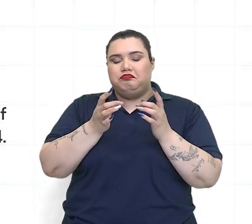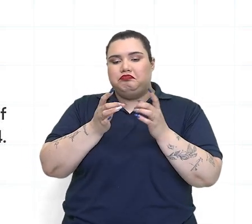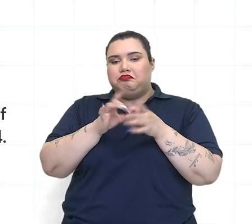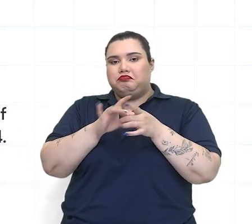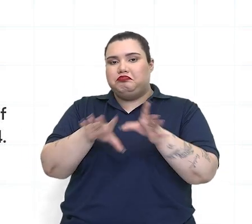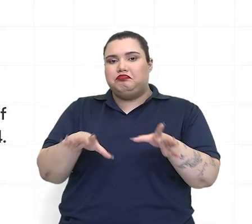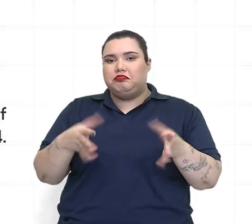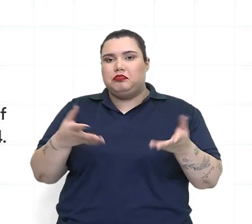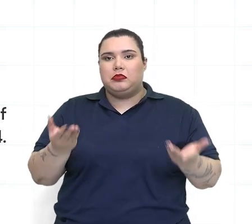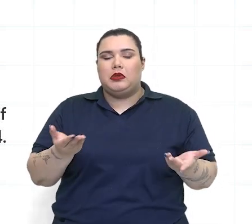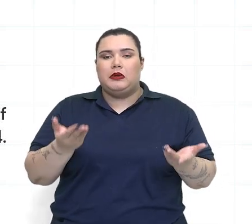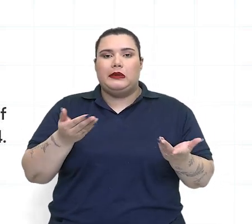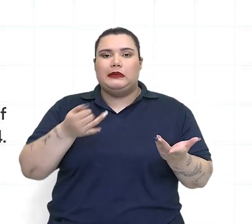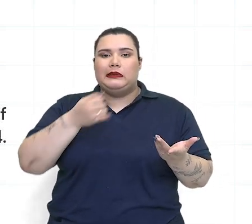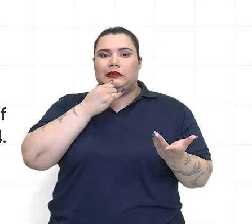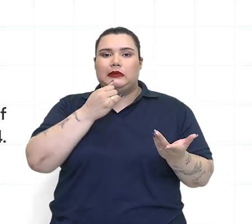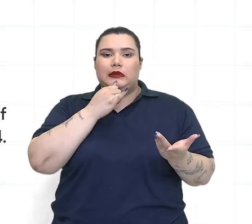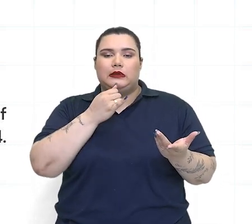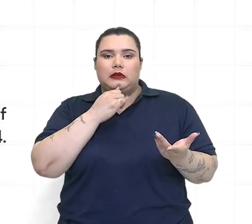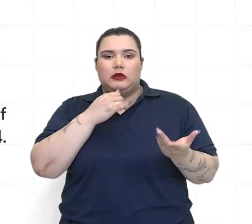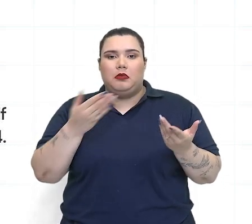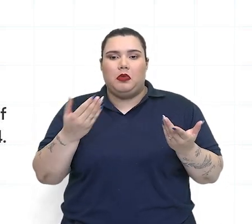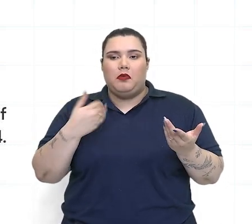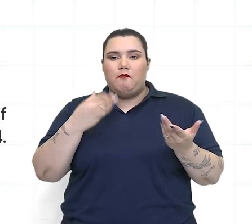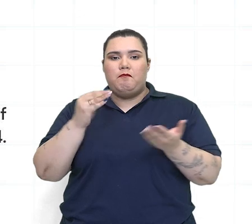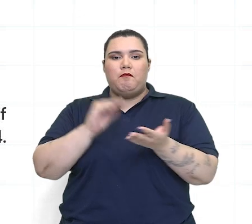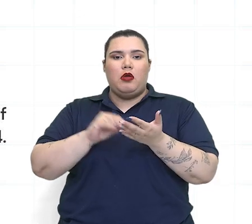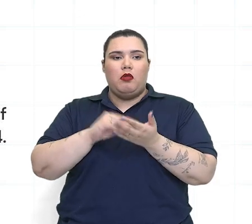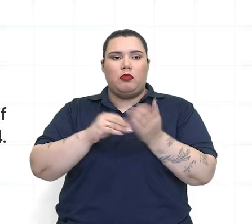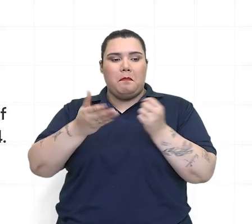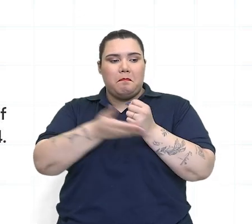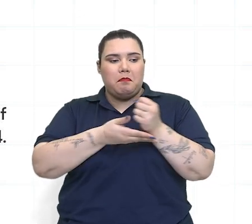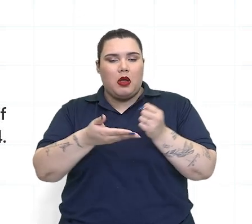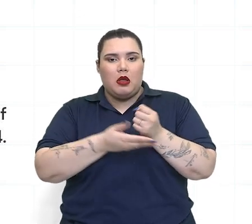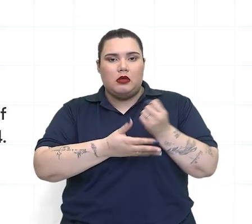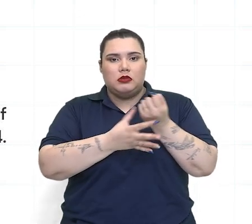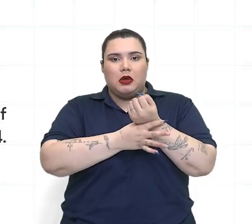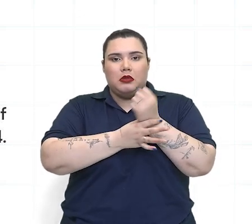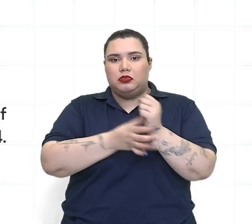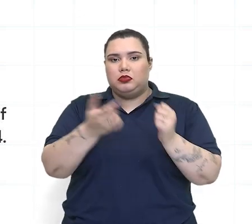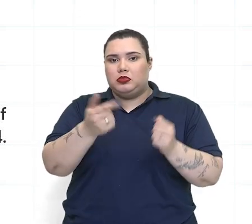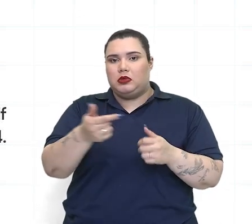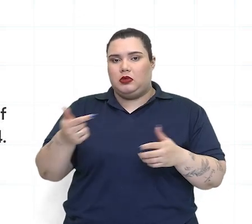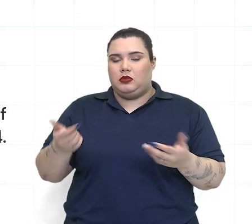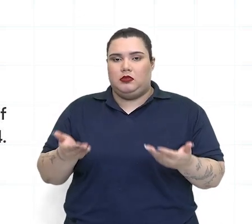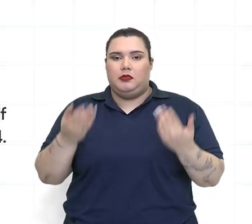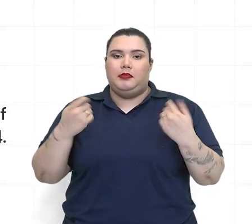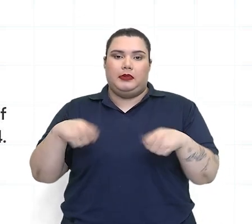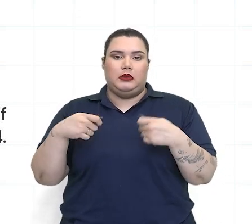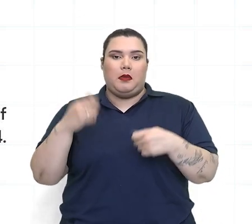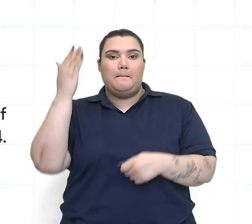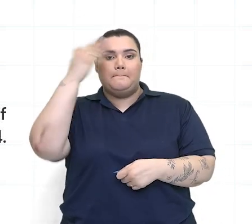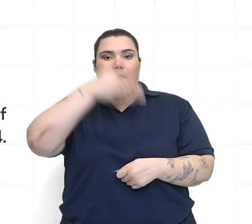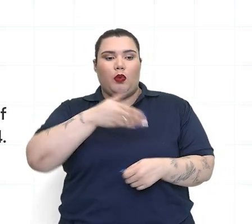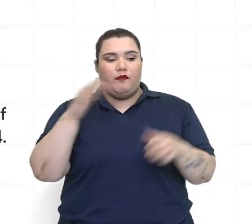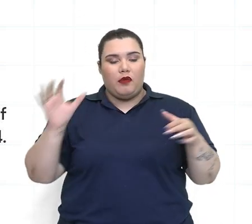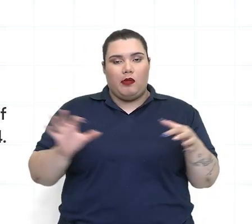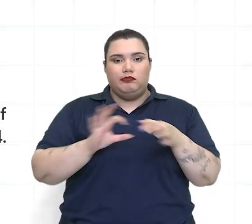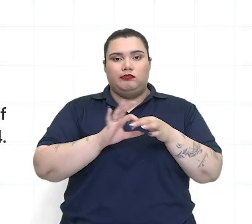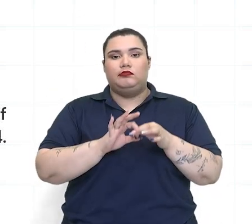deixar, né, sem uma resposta, né, sem trazer uma